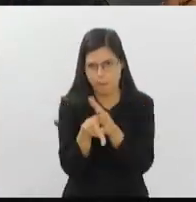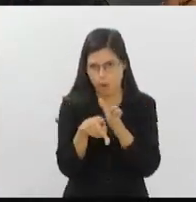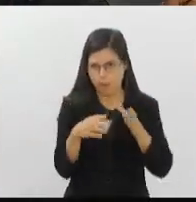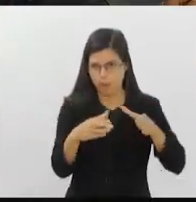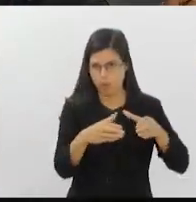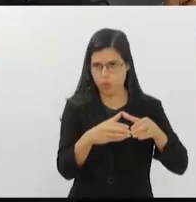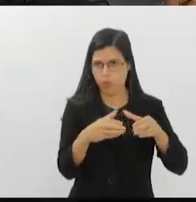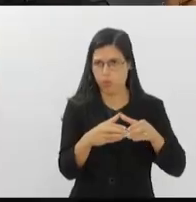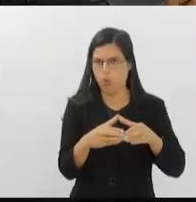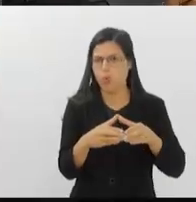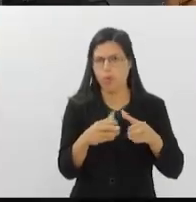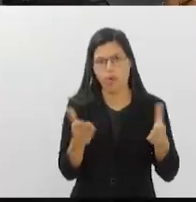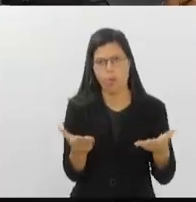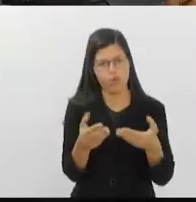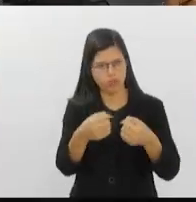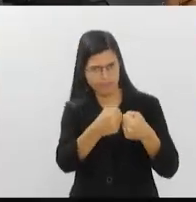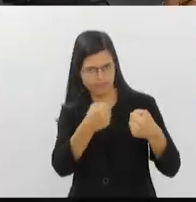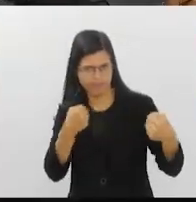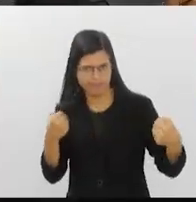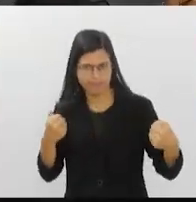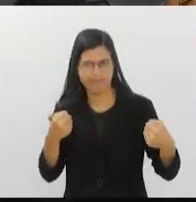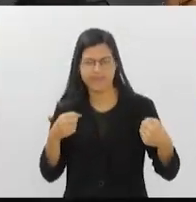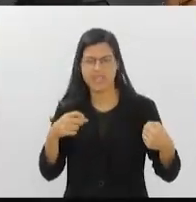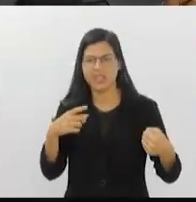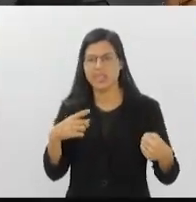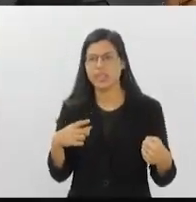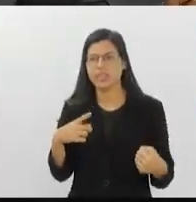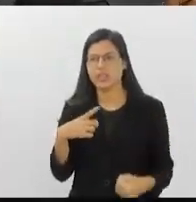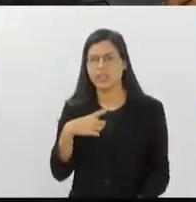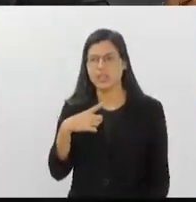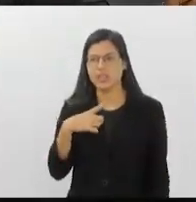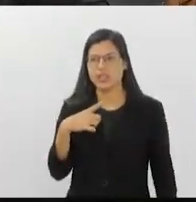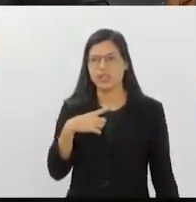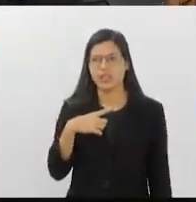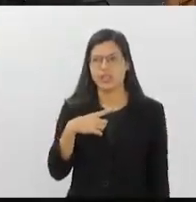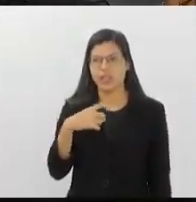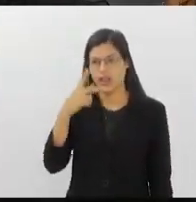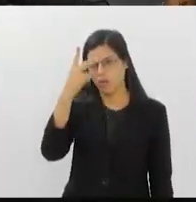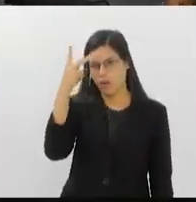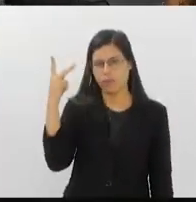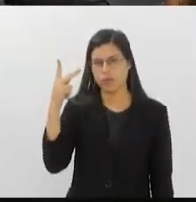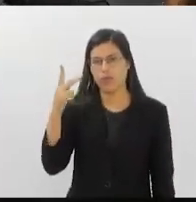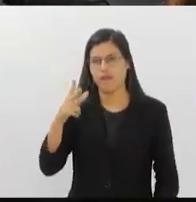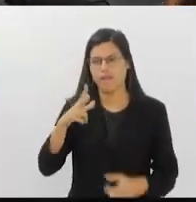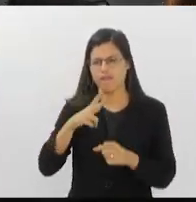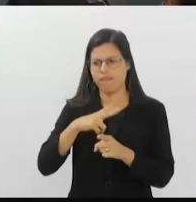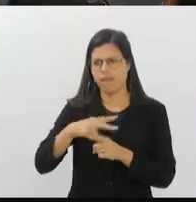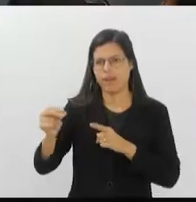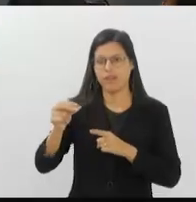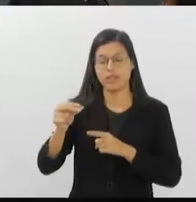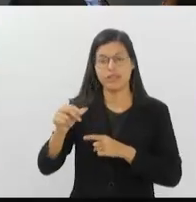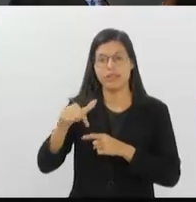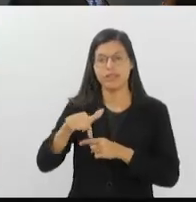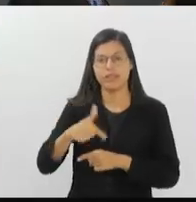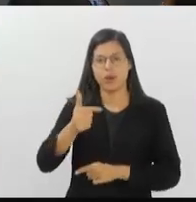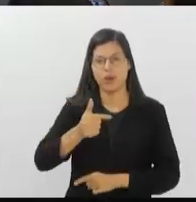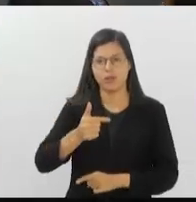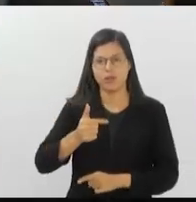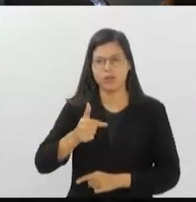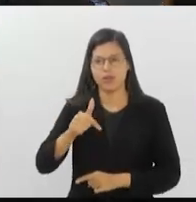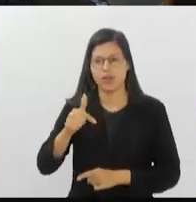eu vou abrir as portas. Mas teve um camarada que se sagou tricampeão. Ele chegou lá